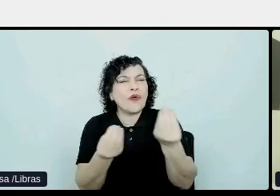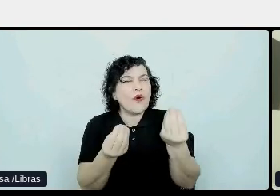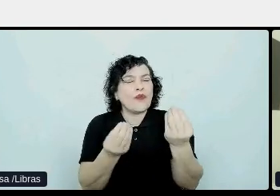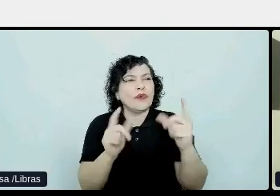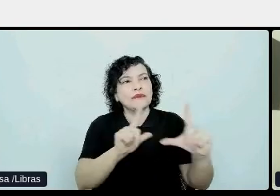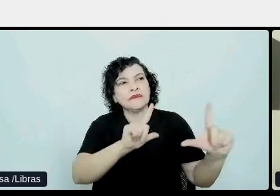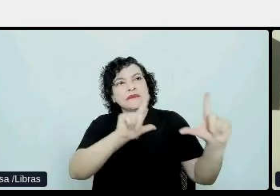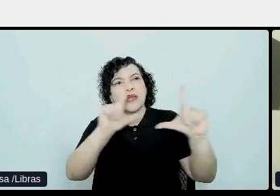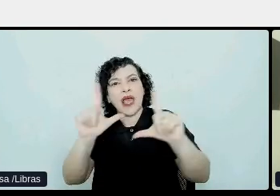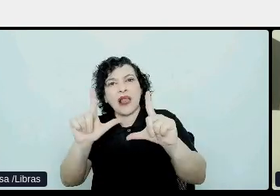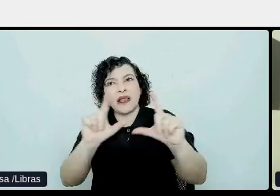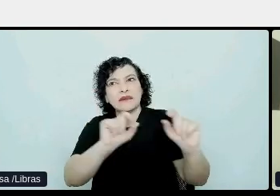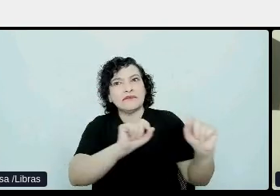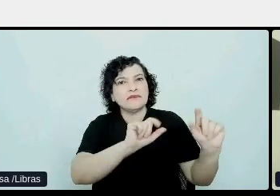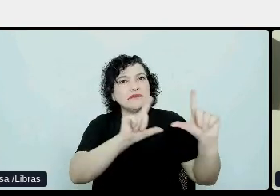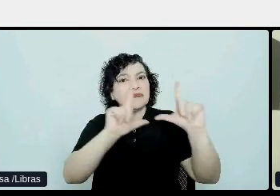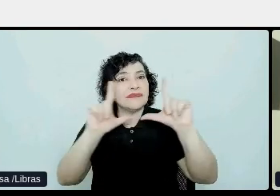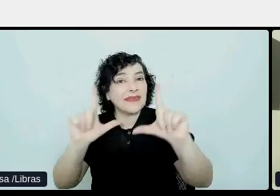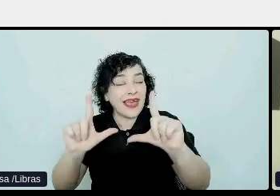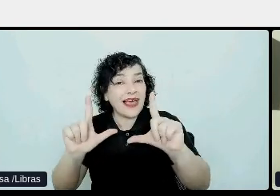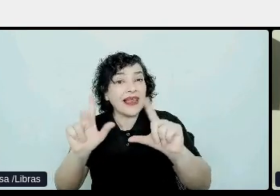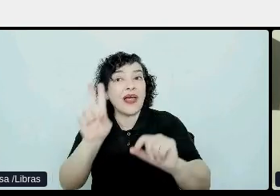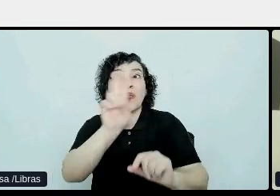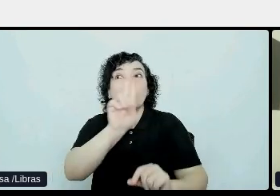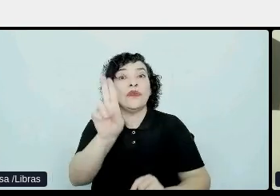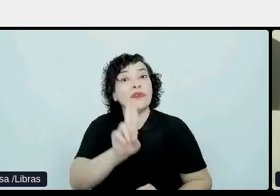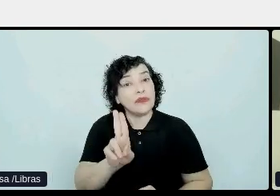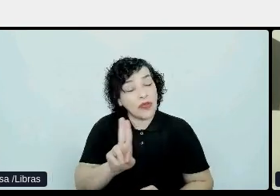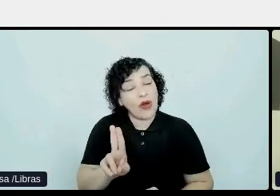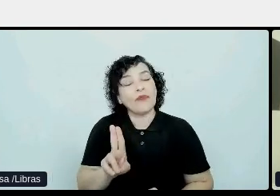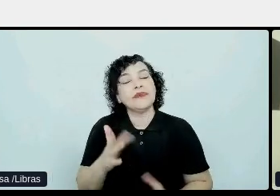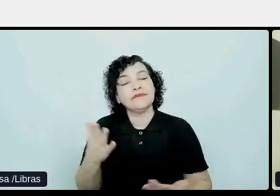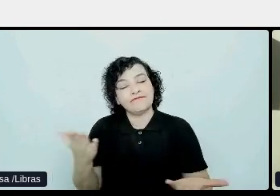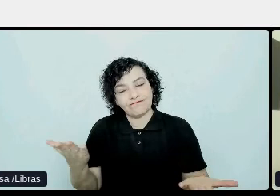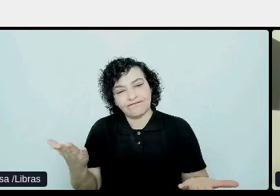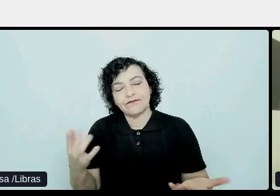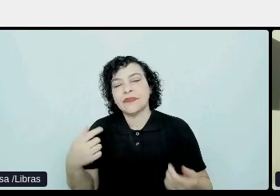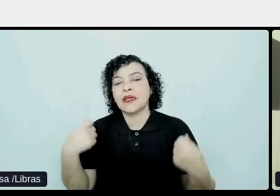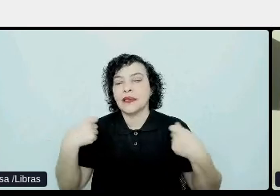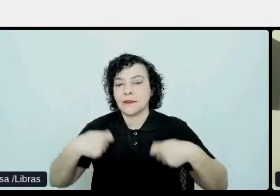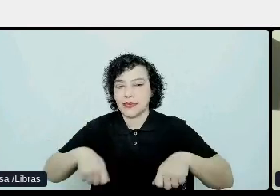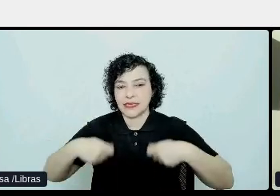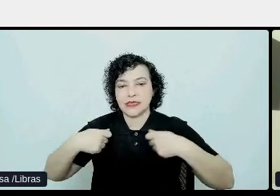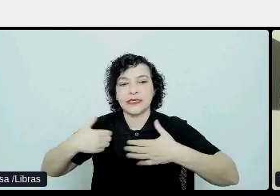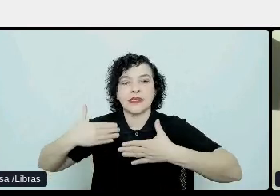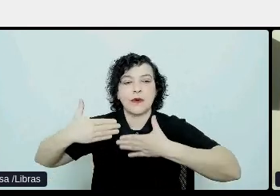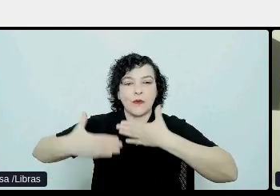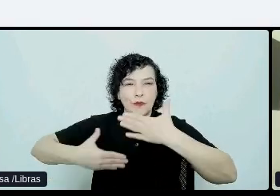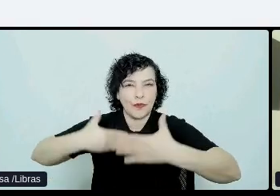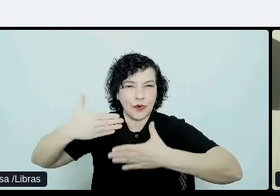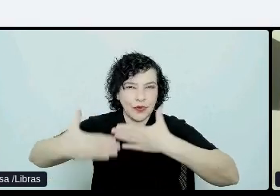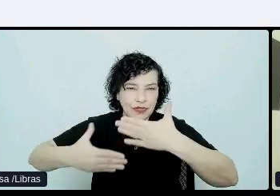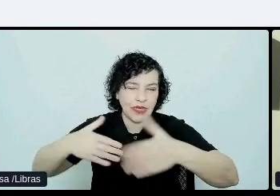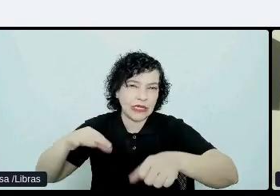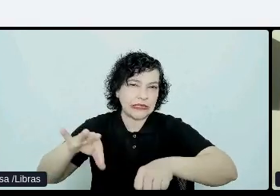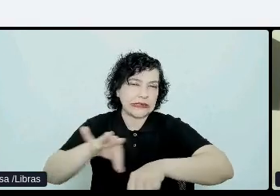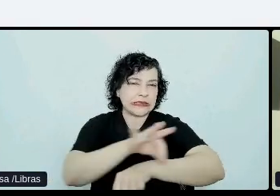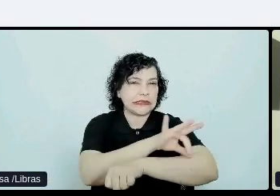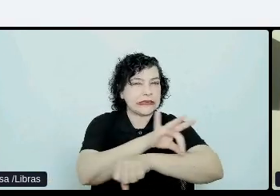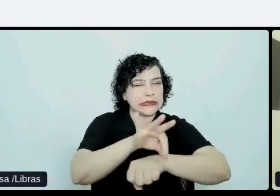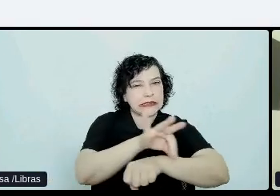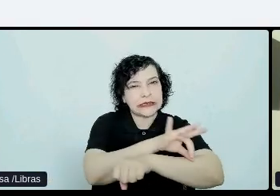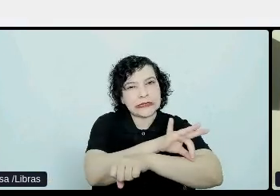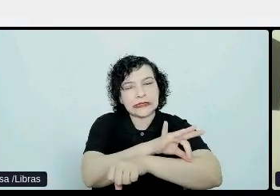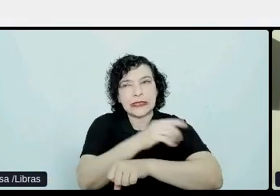tela? Então, entendo que deva existir, né, um processo de arquitetura ali, né, pensando na escala, na evolução